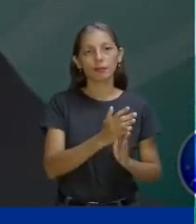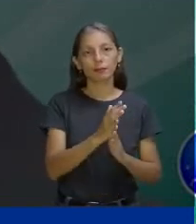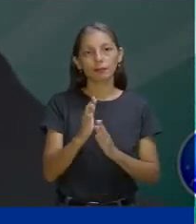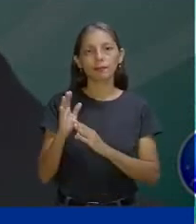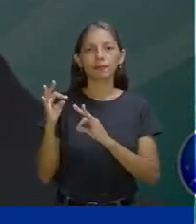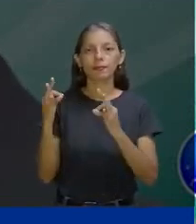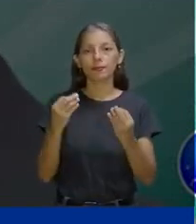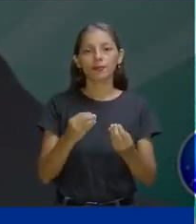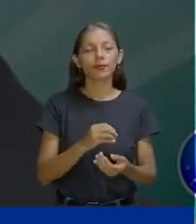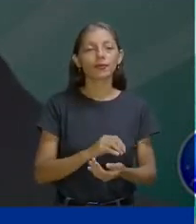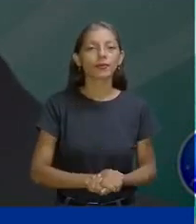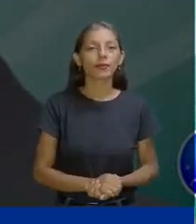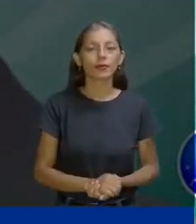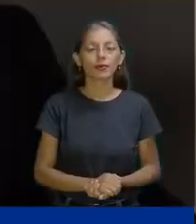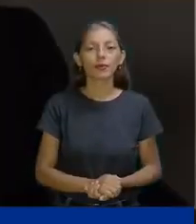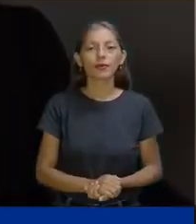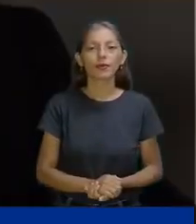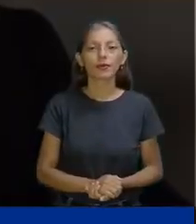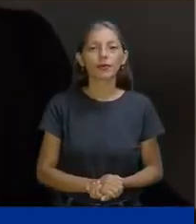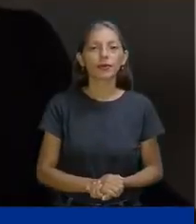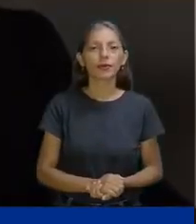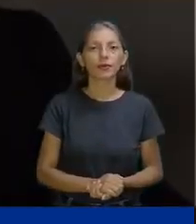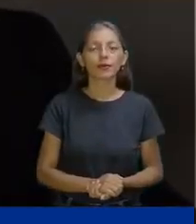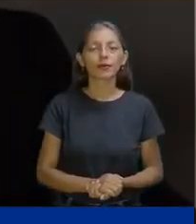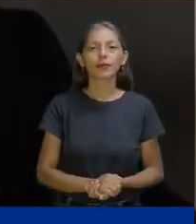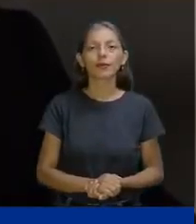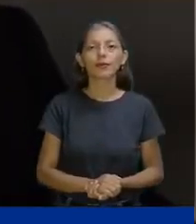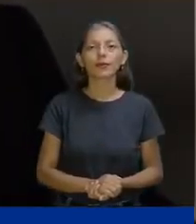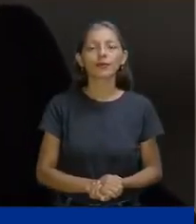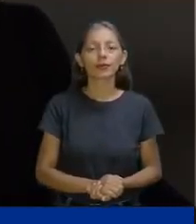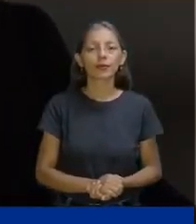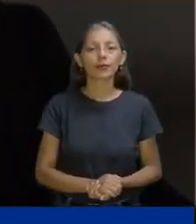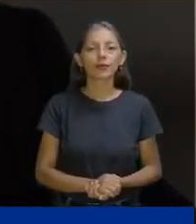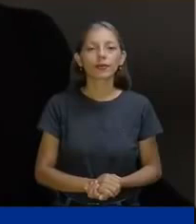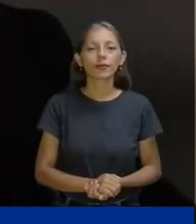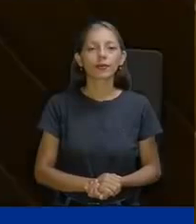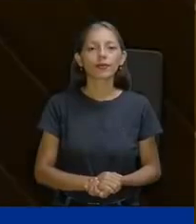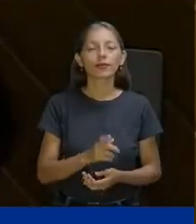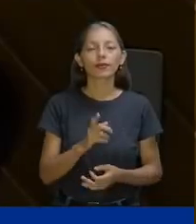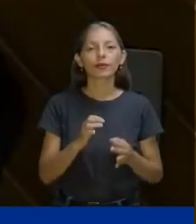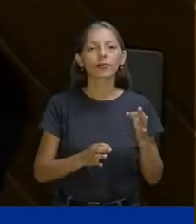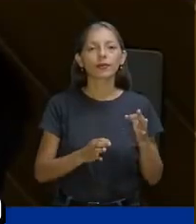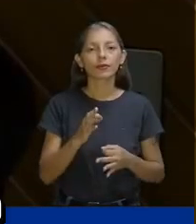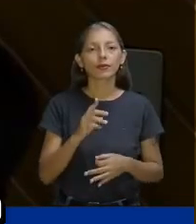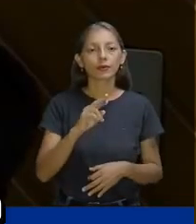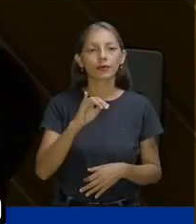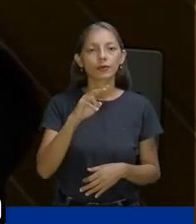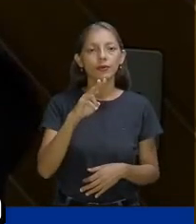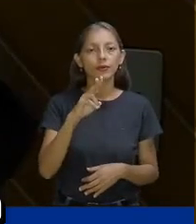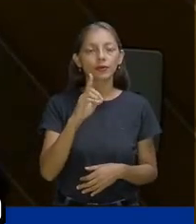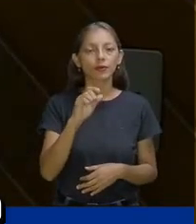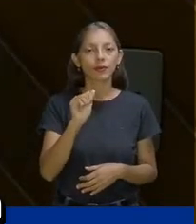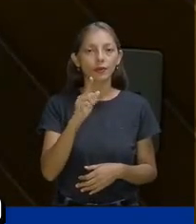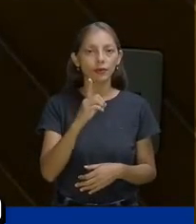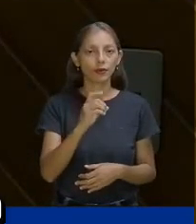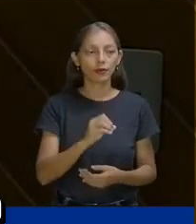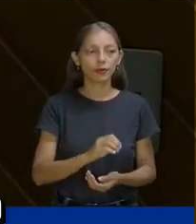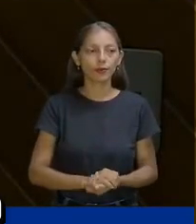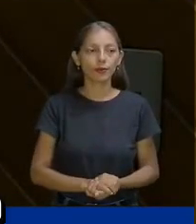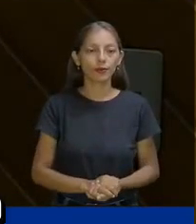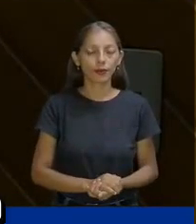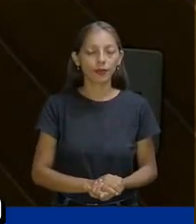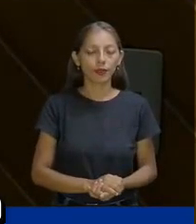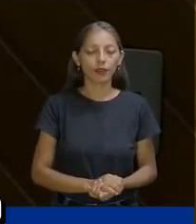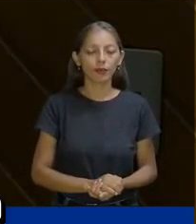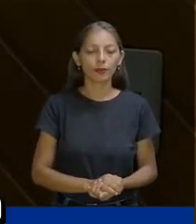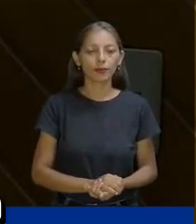todos. Tina, tudo de bom aí, Tina. Juiz Rivaldo. Presidente, também não poderia